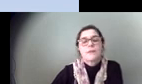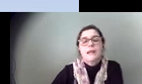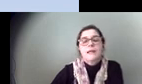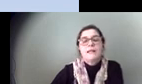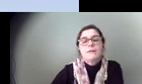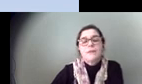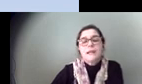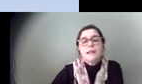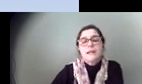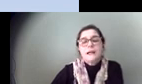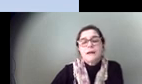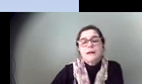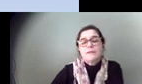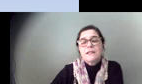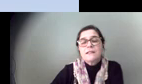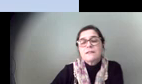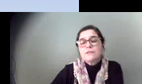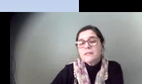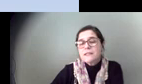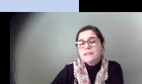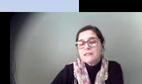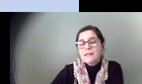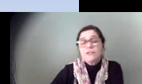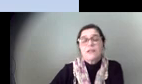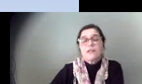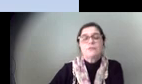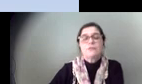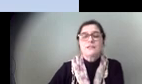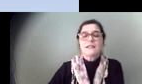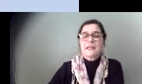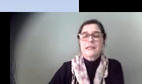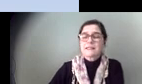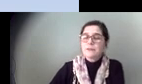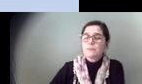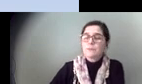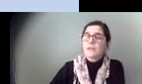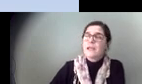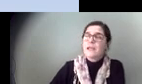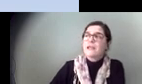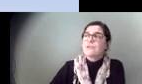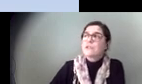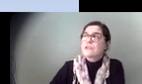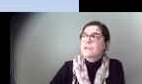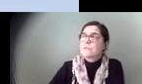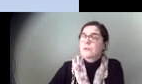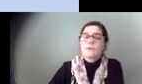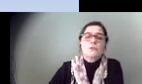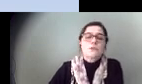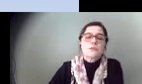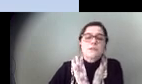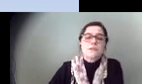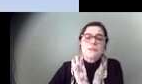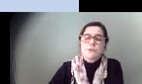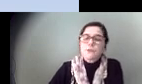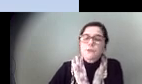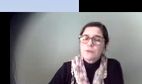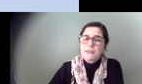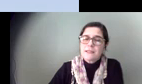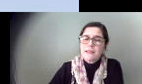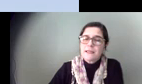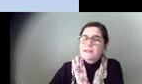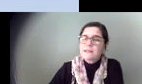relação? E também a avaliação de aprendizagem. Ah, voltando aqui na relação, então a gente, quando nós conversamos